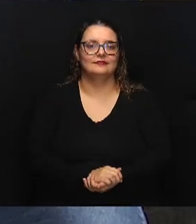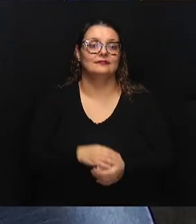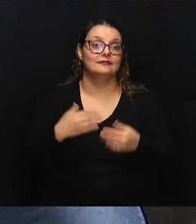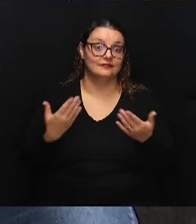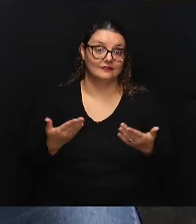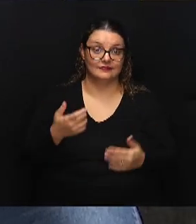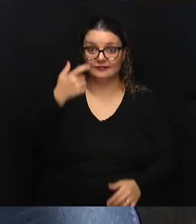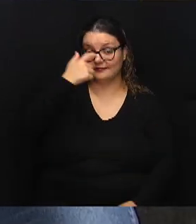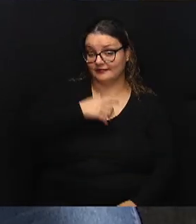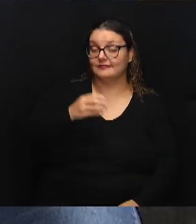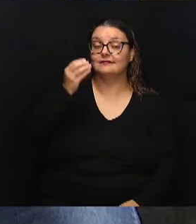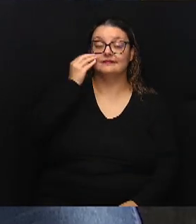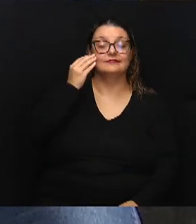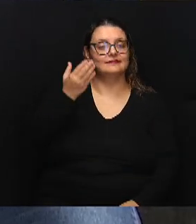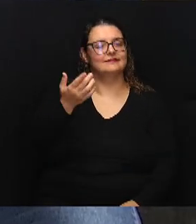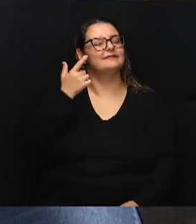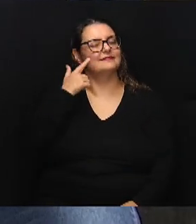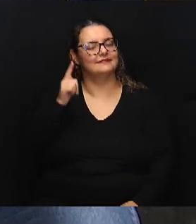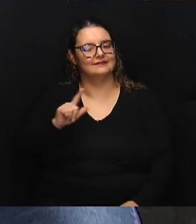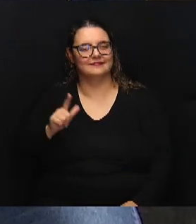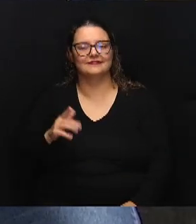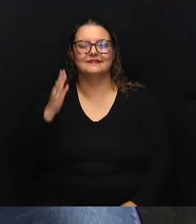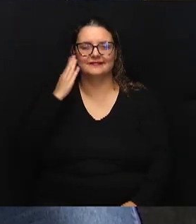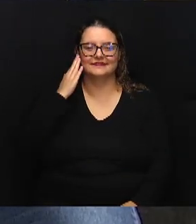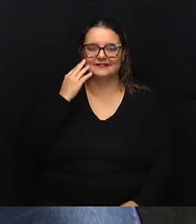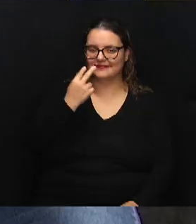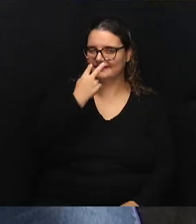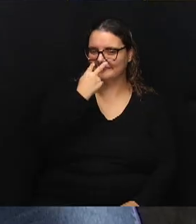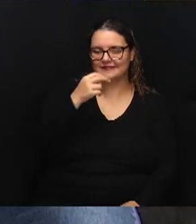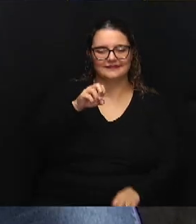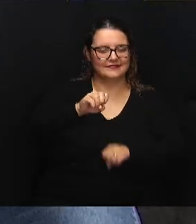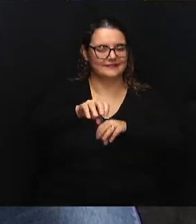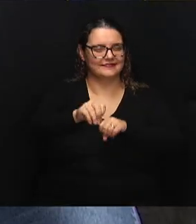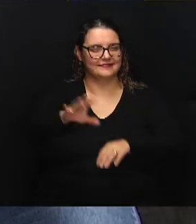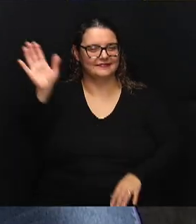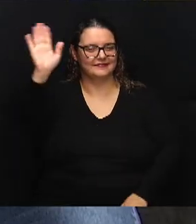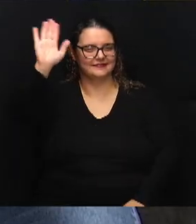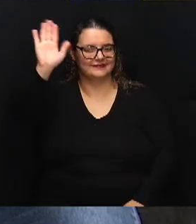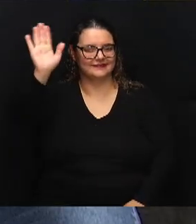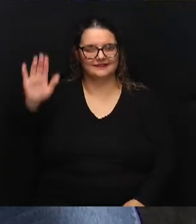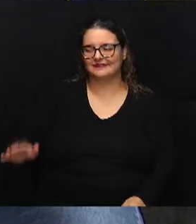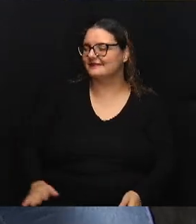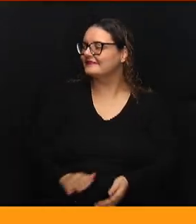é isso aí, pessoal. Eu sou André Aranha e você, claro que já sabe, né? Tô sempre de olho na educação.